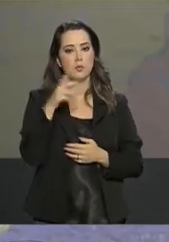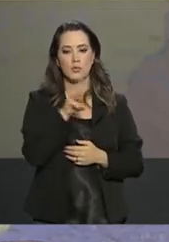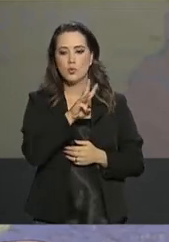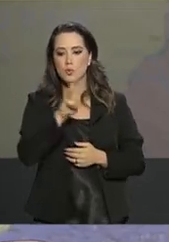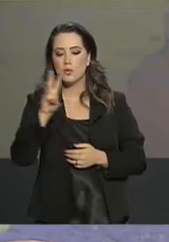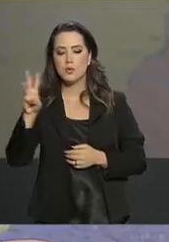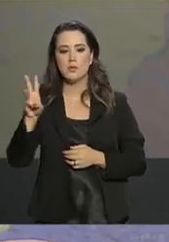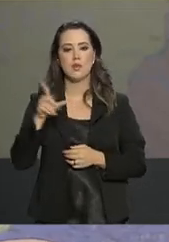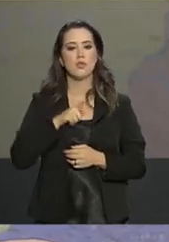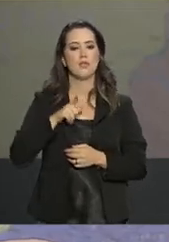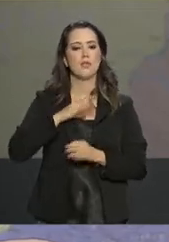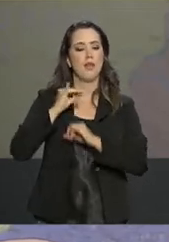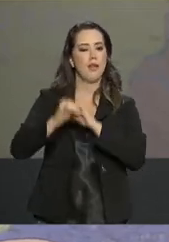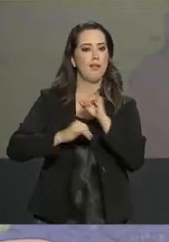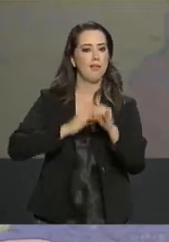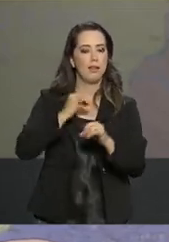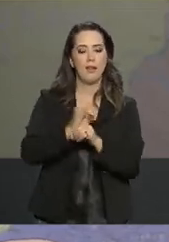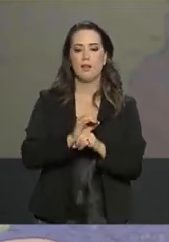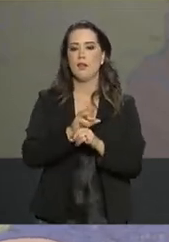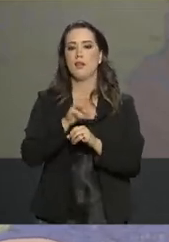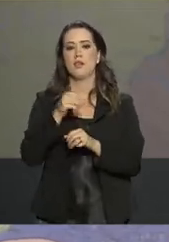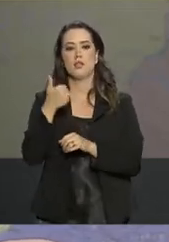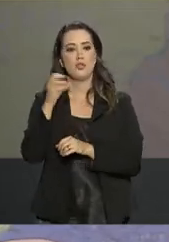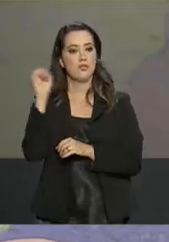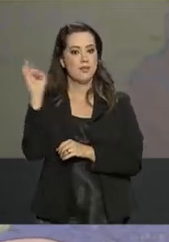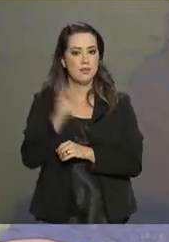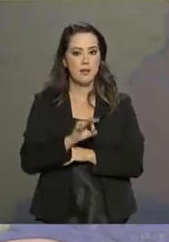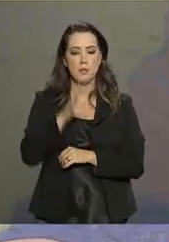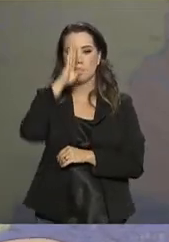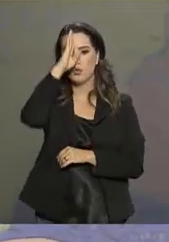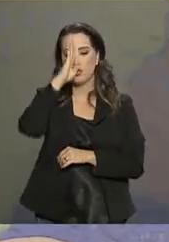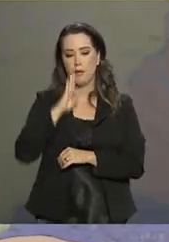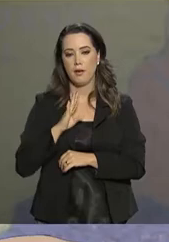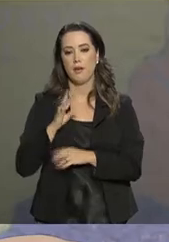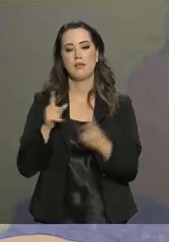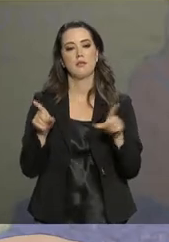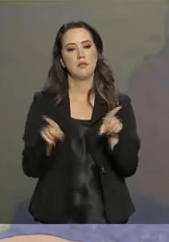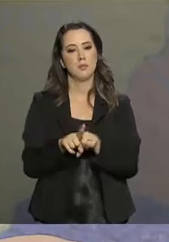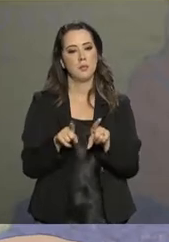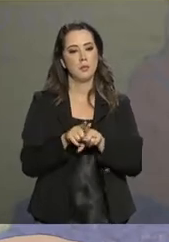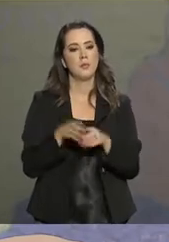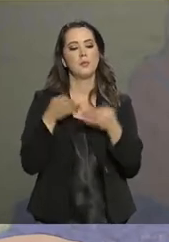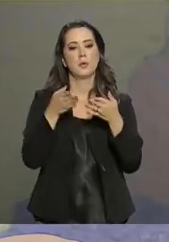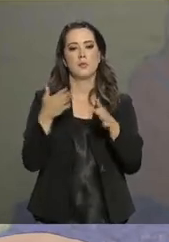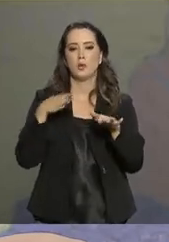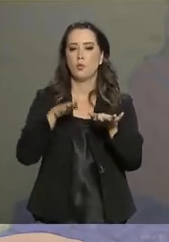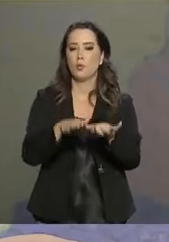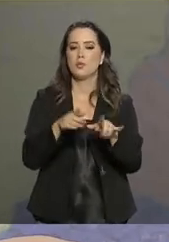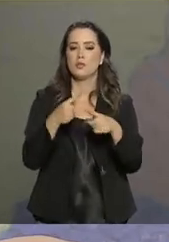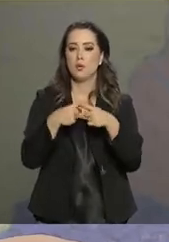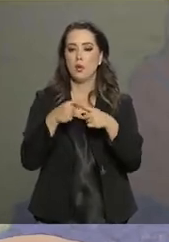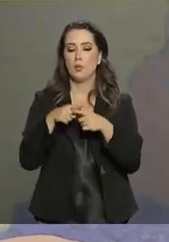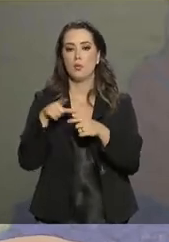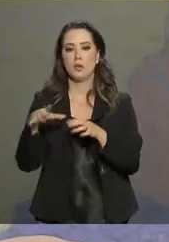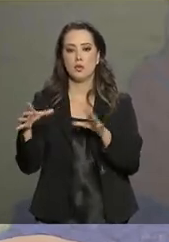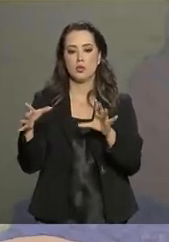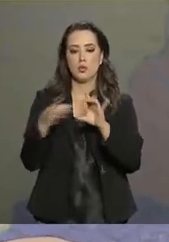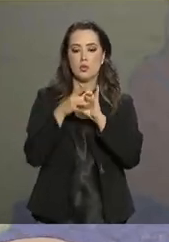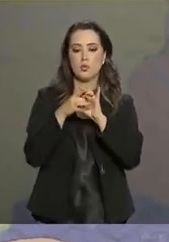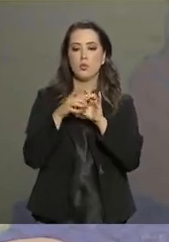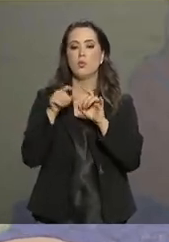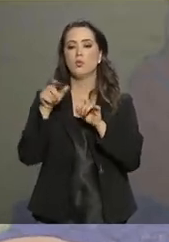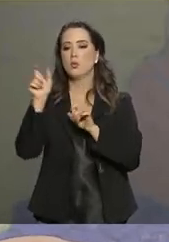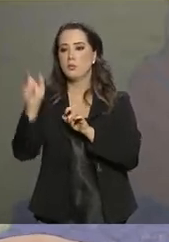que a gente tenha um lines 100% online é gratuita realmente voltada para a inserção porque a gente caso os cursos com